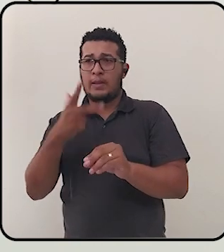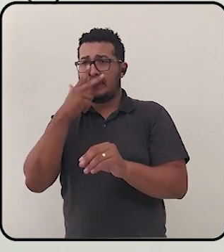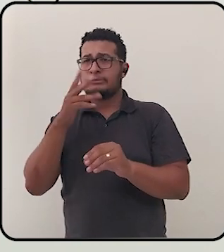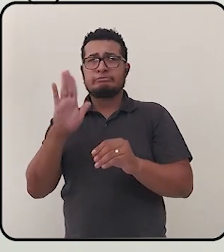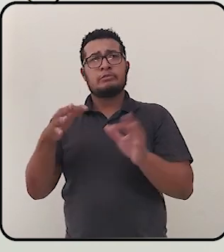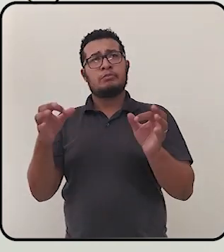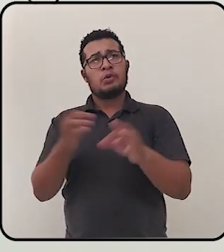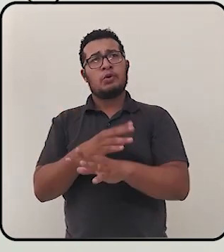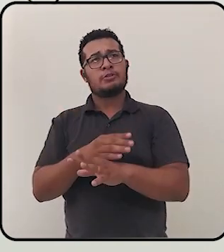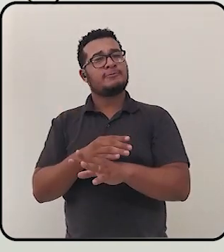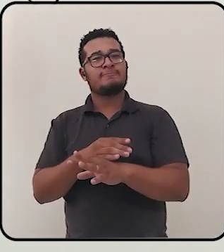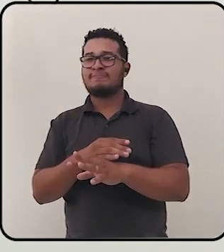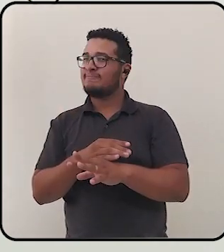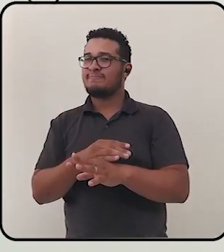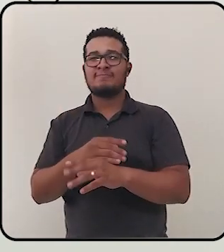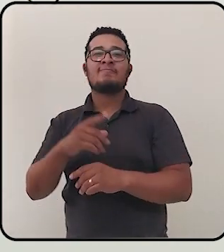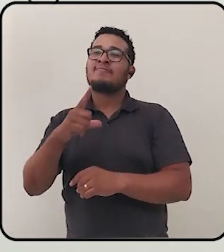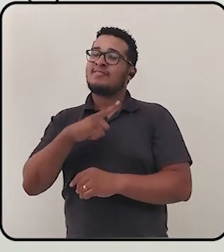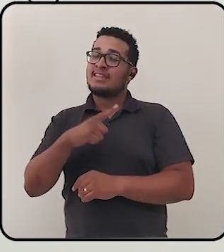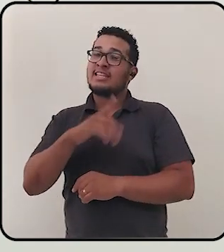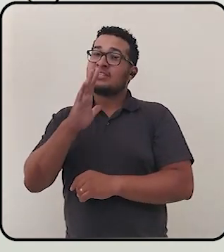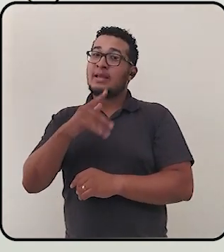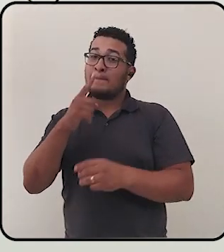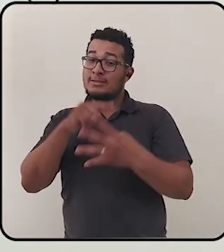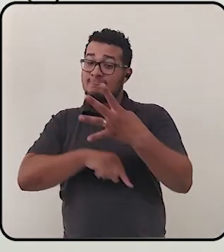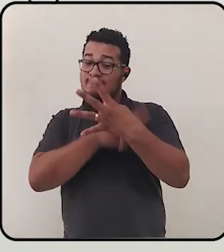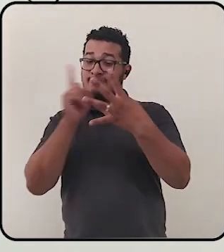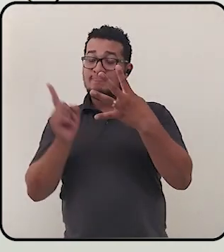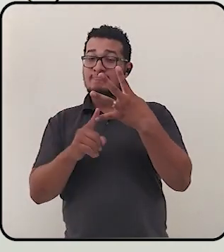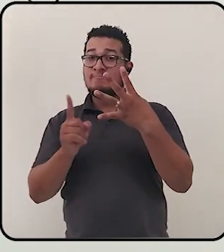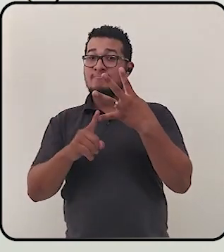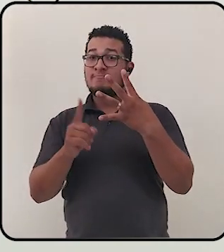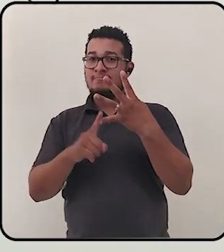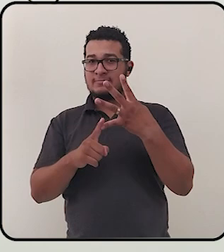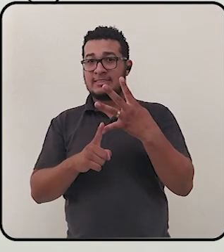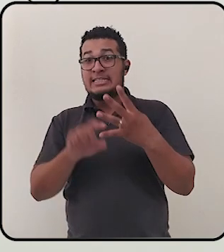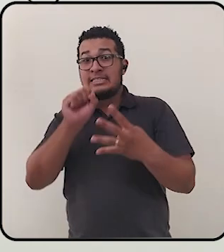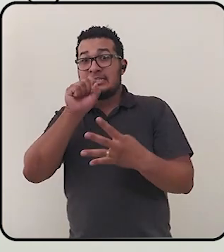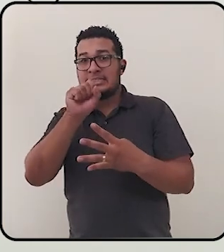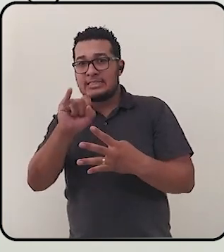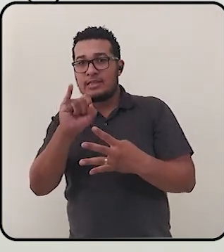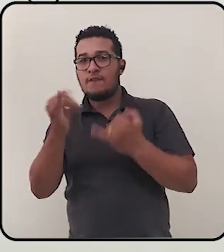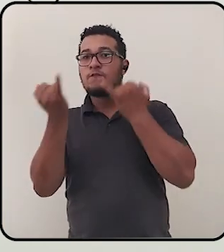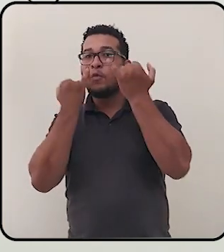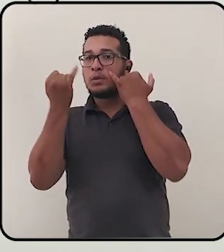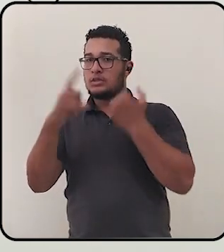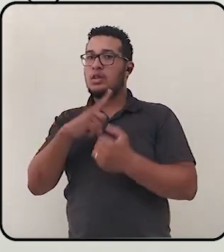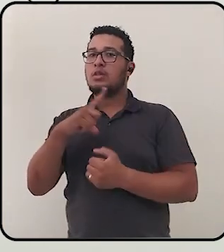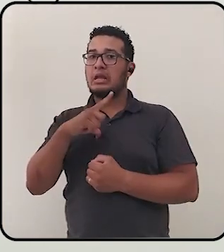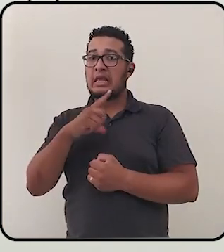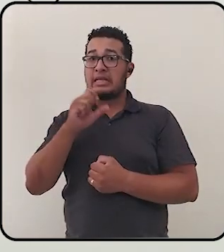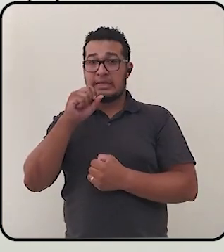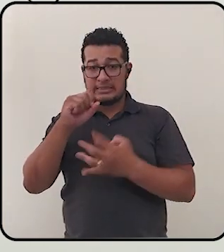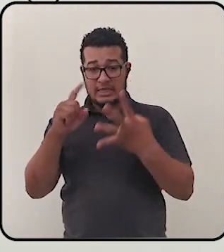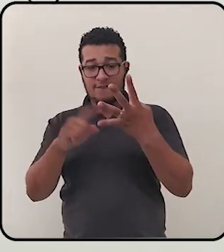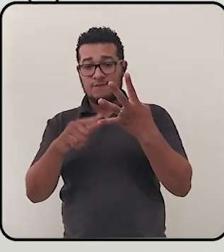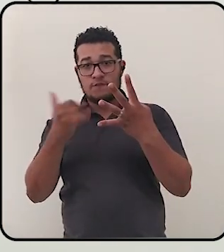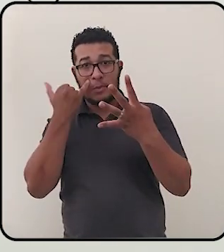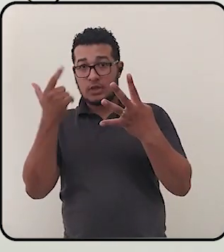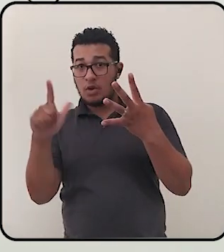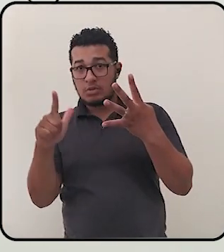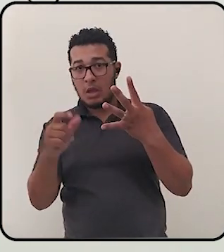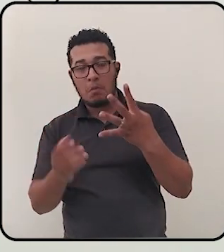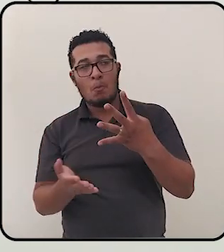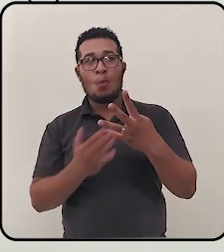Terminaria aí o problema. Porém, tem mais um detalhe importante, que é o nosso quarto passo,